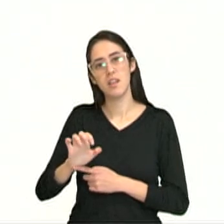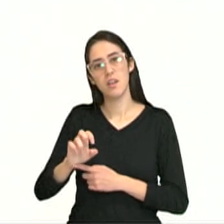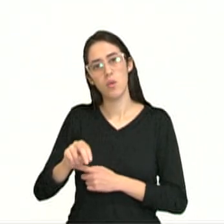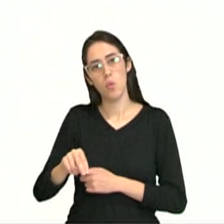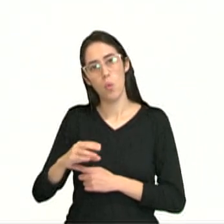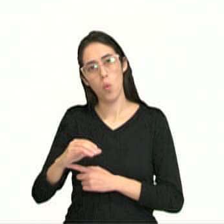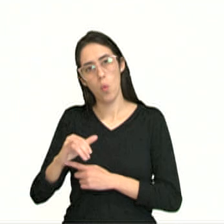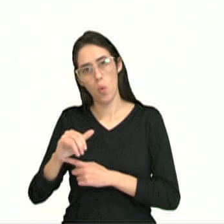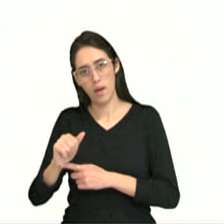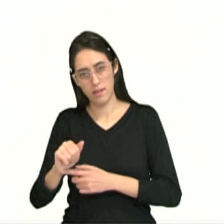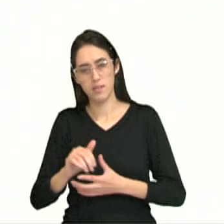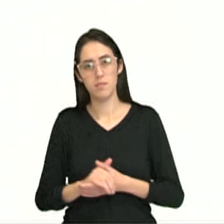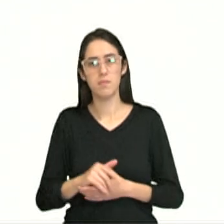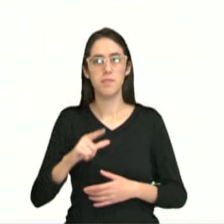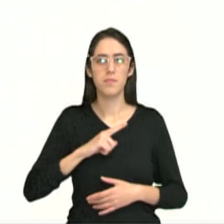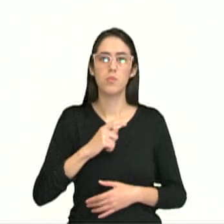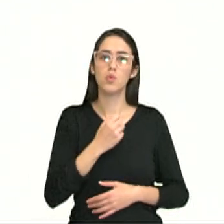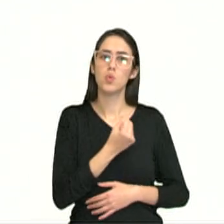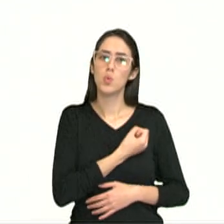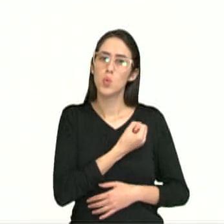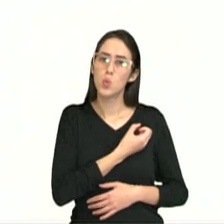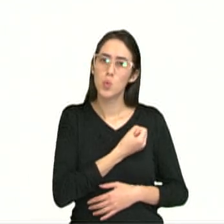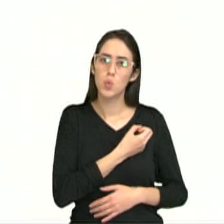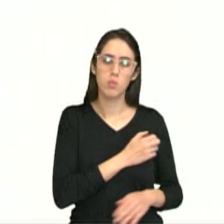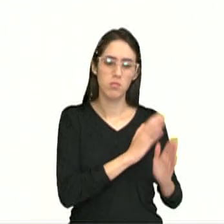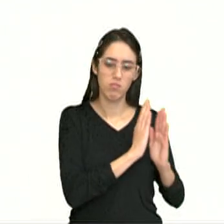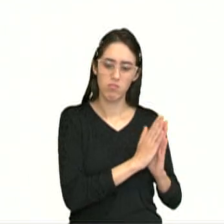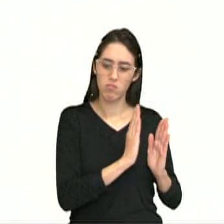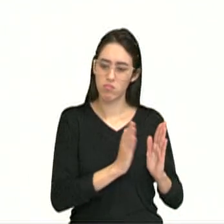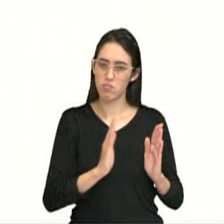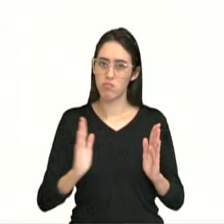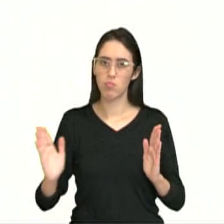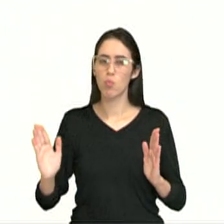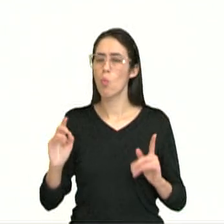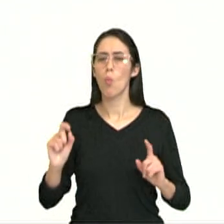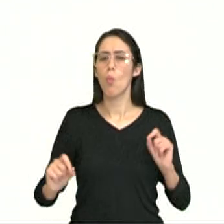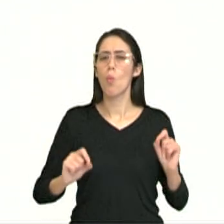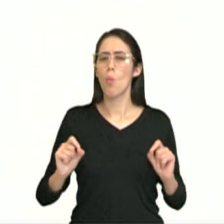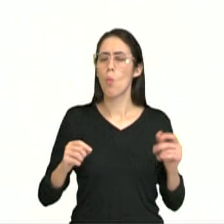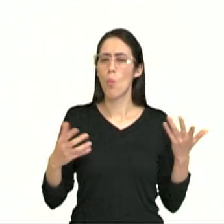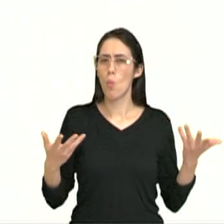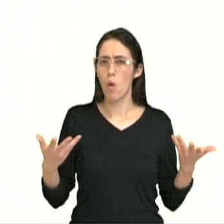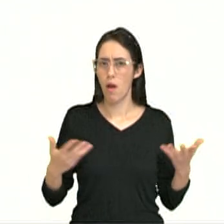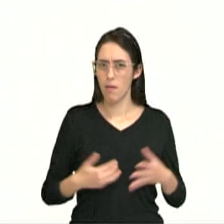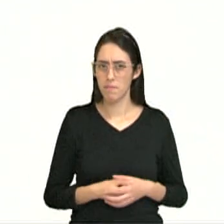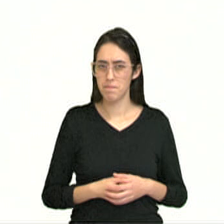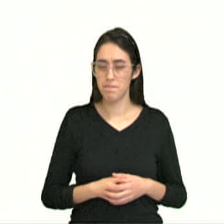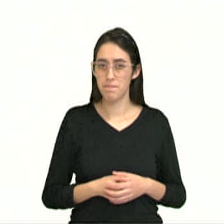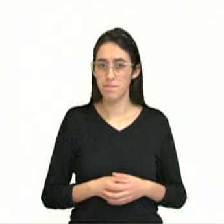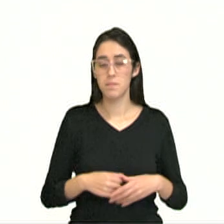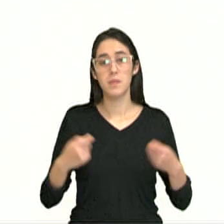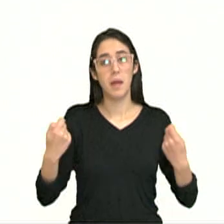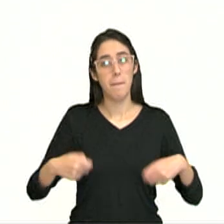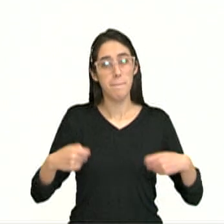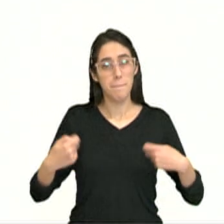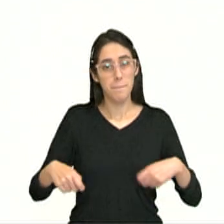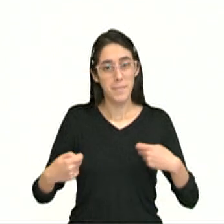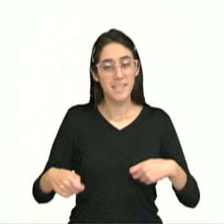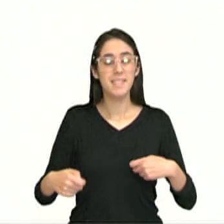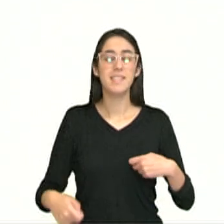um conjunto de números, para ser considerada uma sequência, ele deve